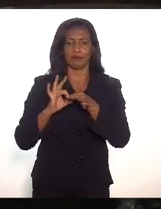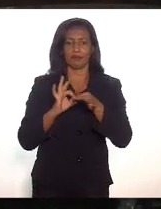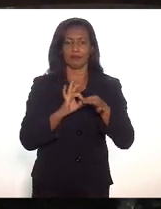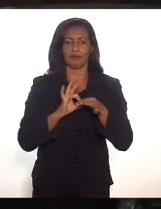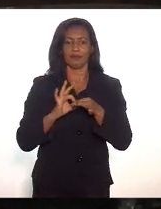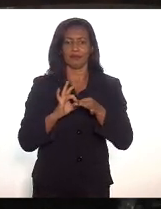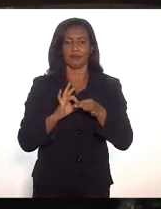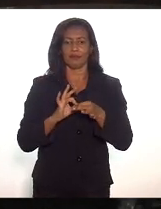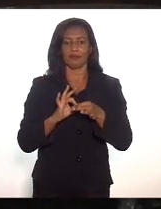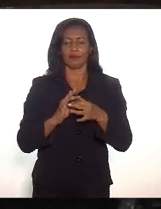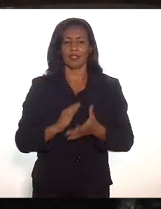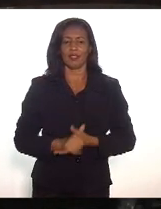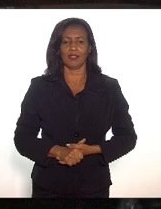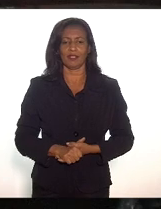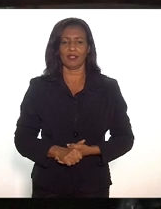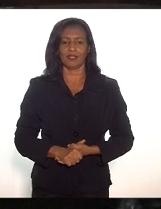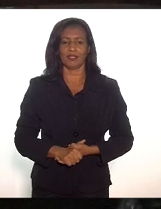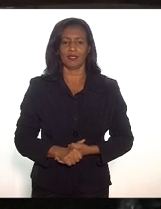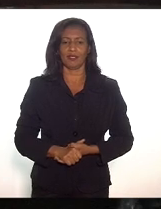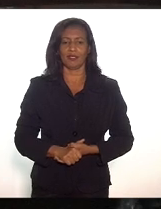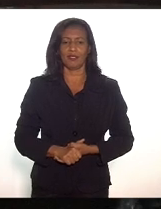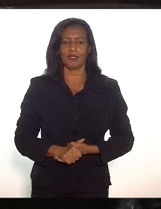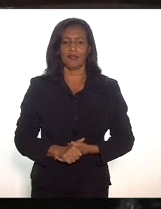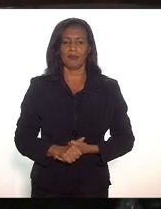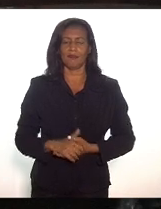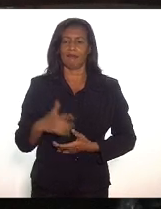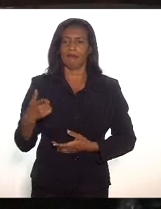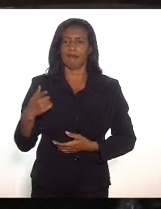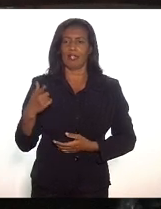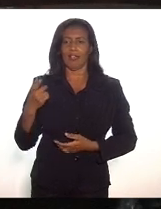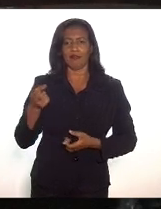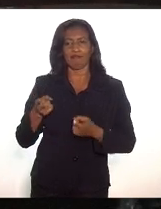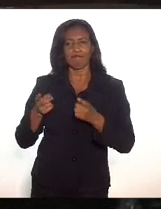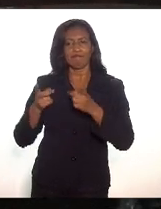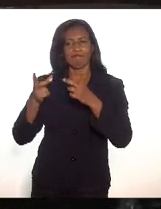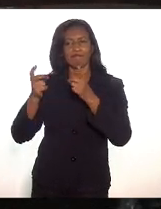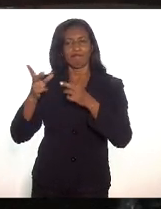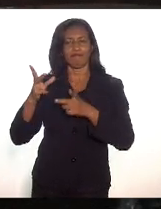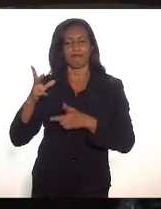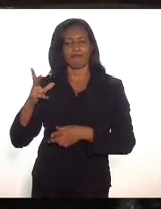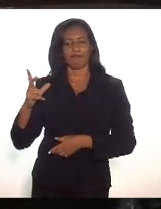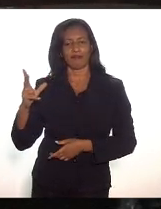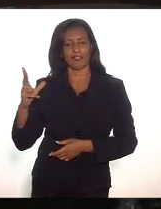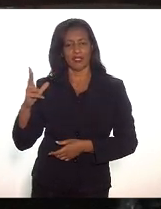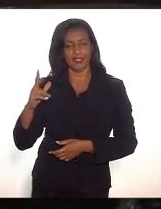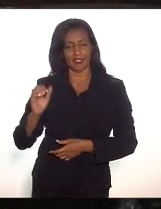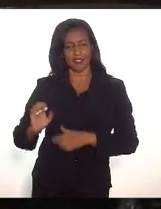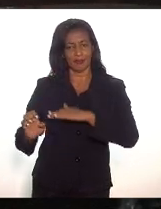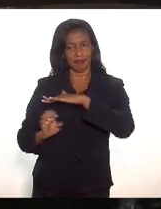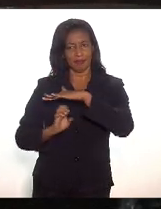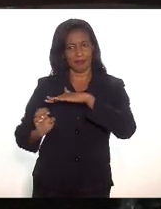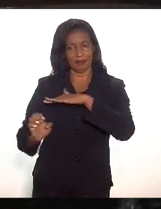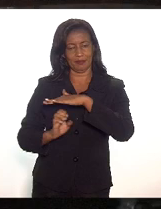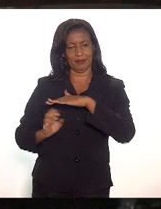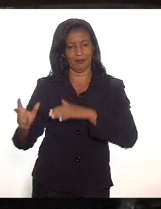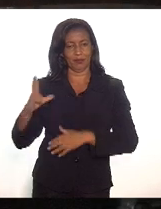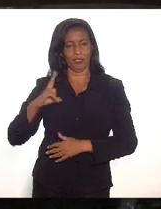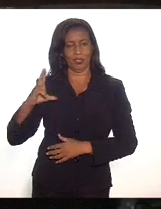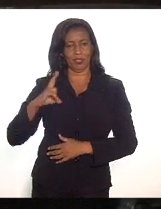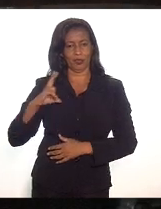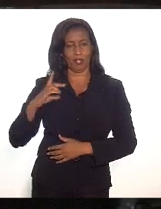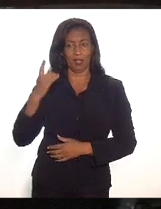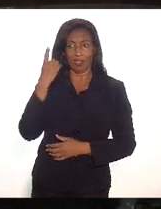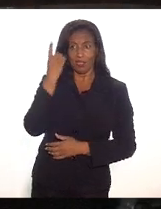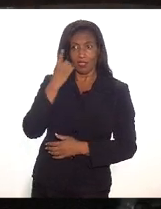à SEDAI a iniciativa privada. Deputada Lucinha, até